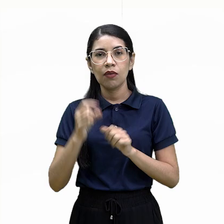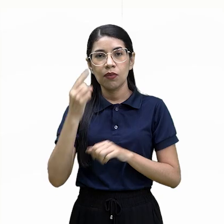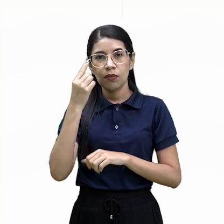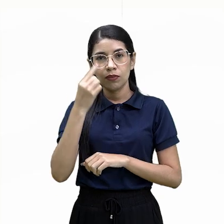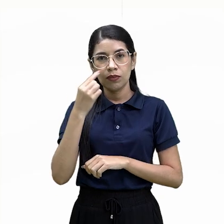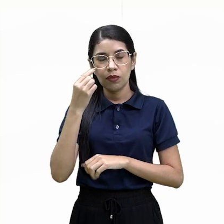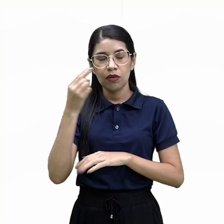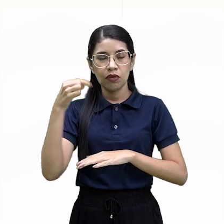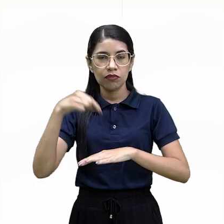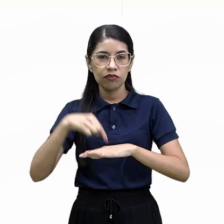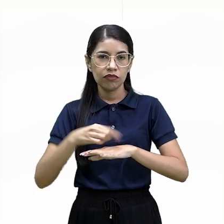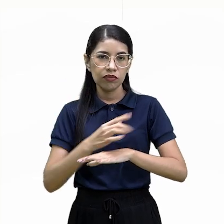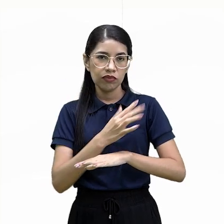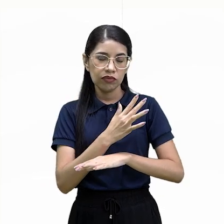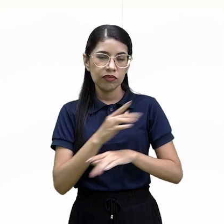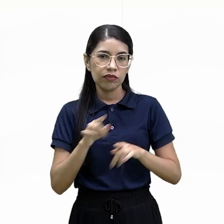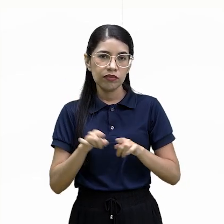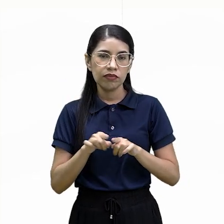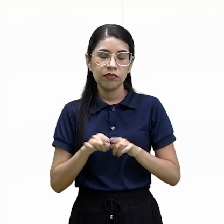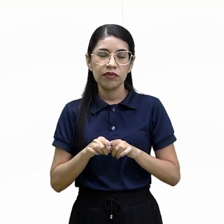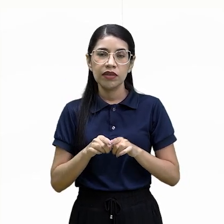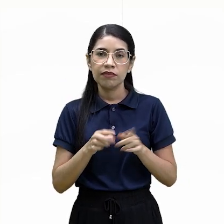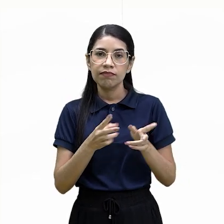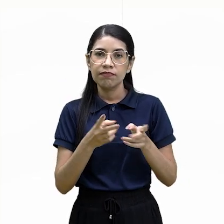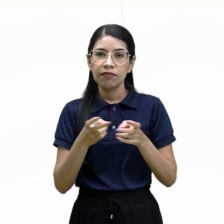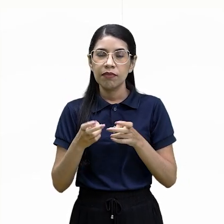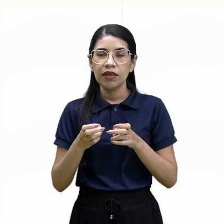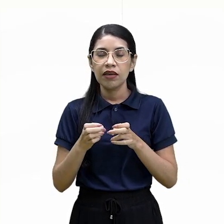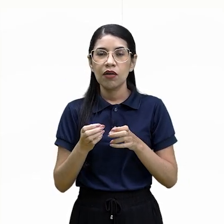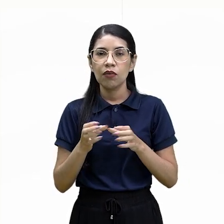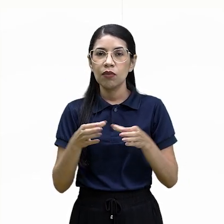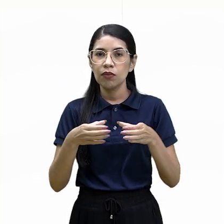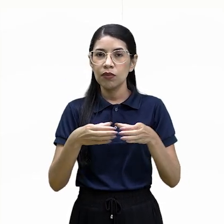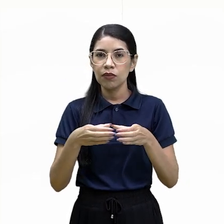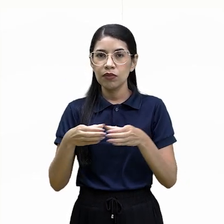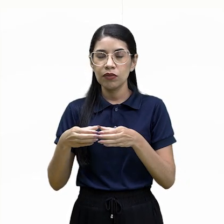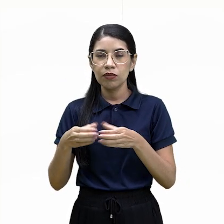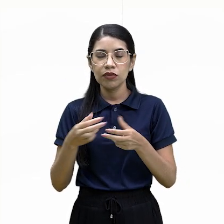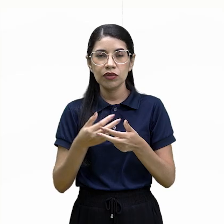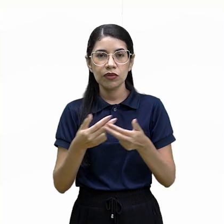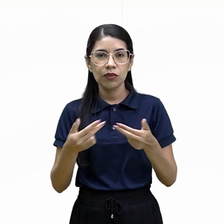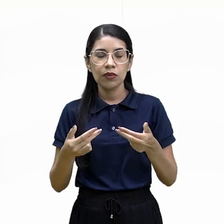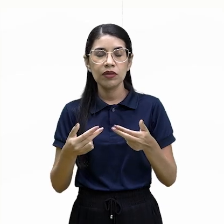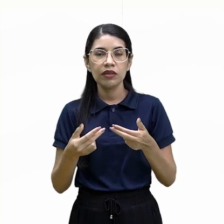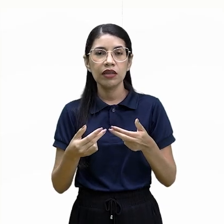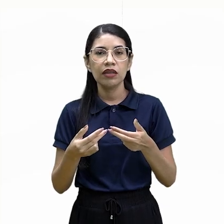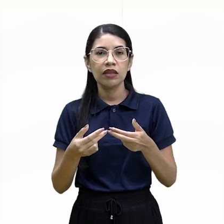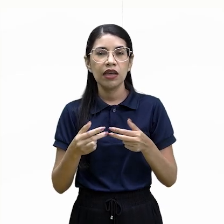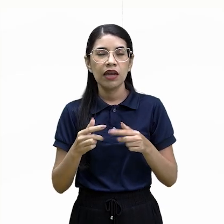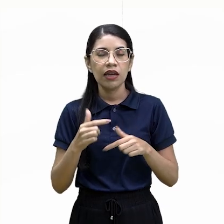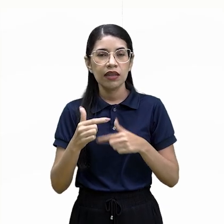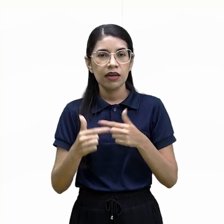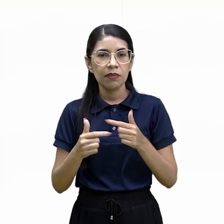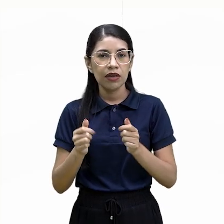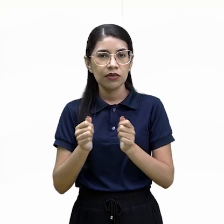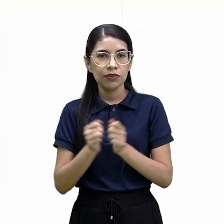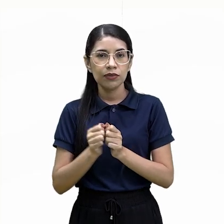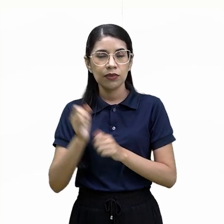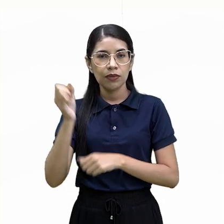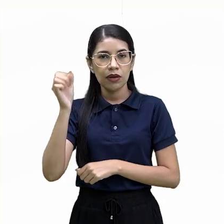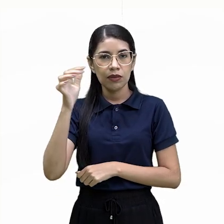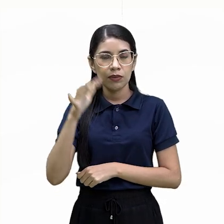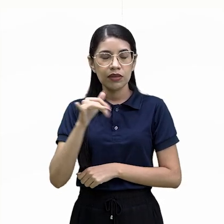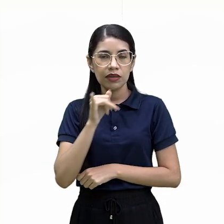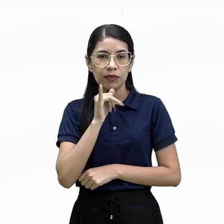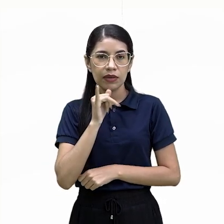o sistema óptico, nós estamos vendo aí que é um conjunto que interage diretamente com a luz. Aí trago aqui